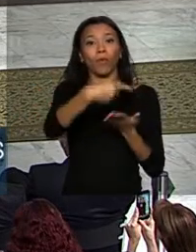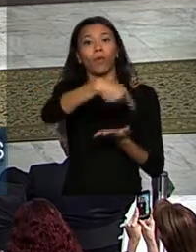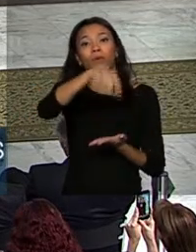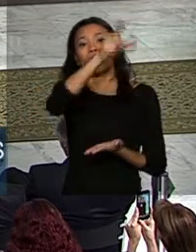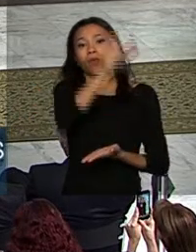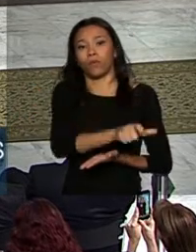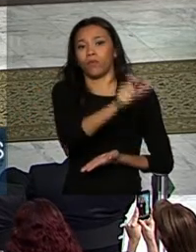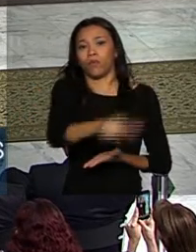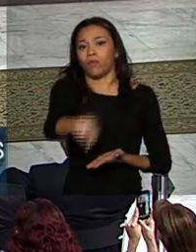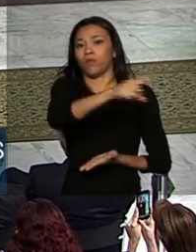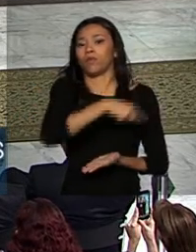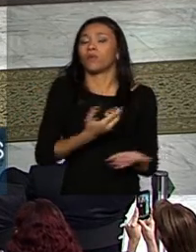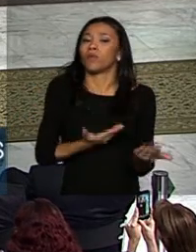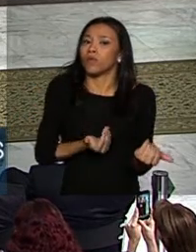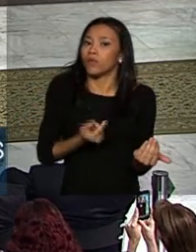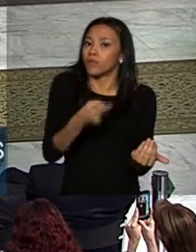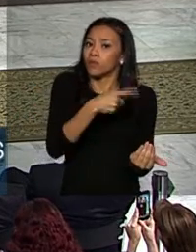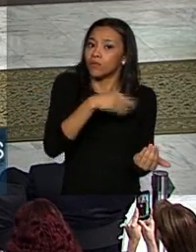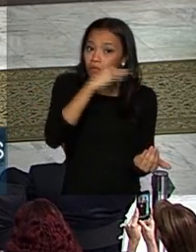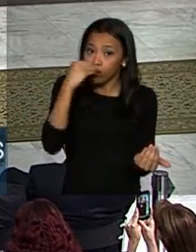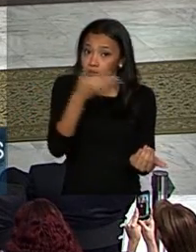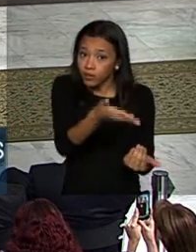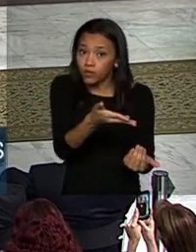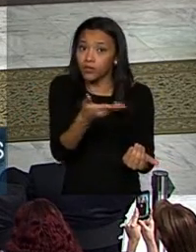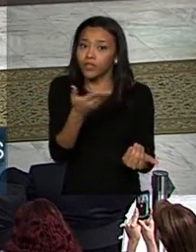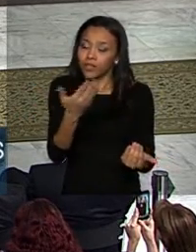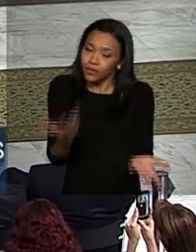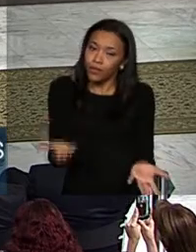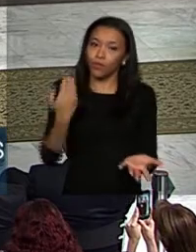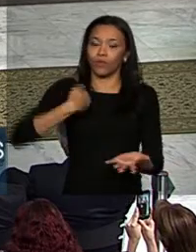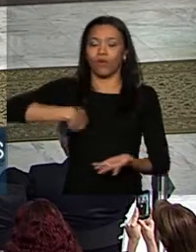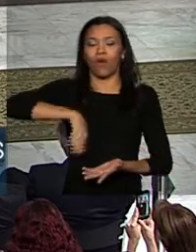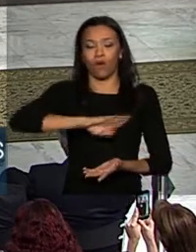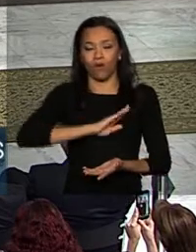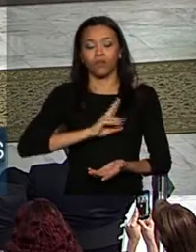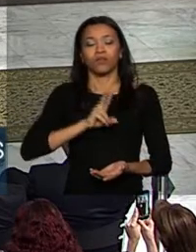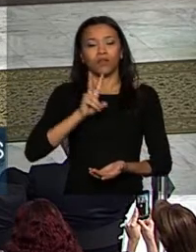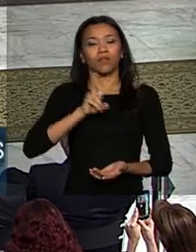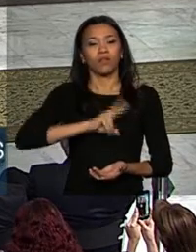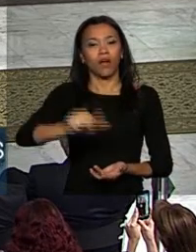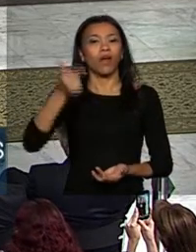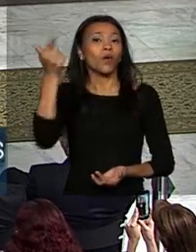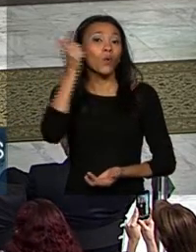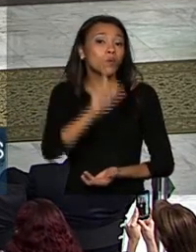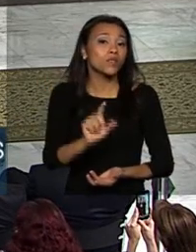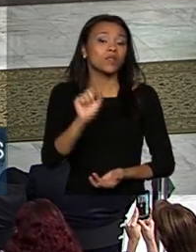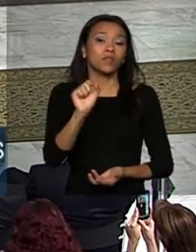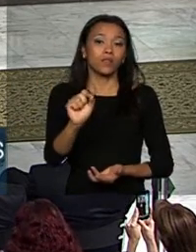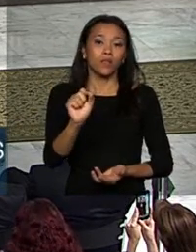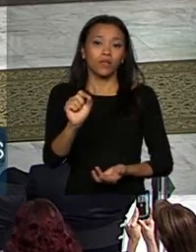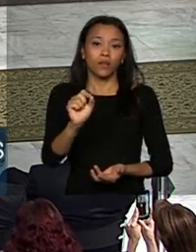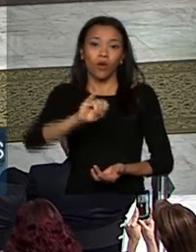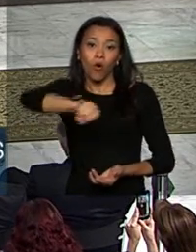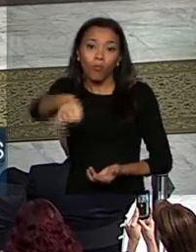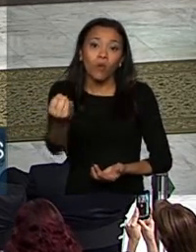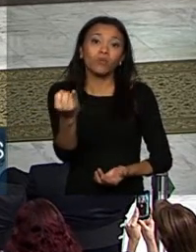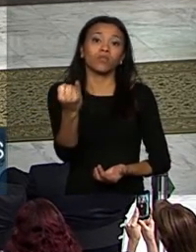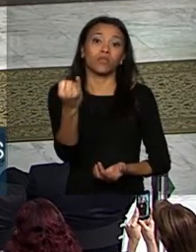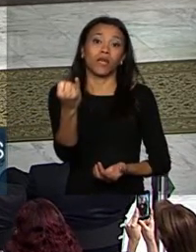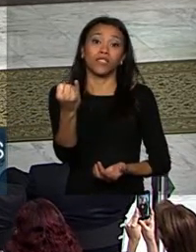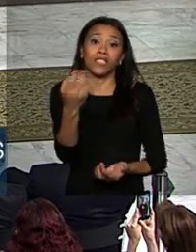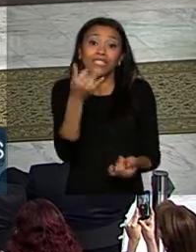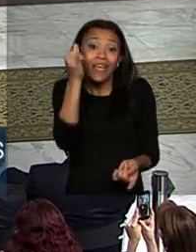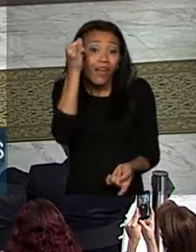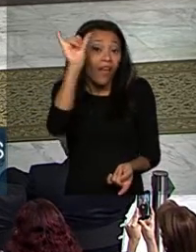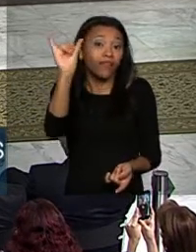acolhido na micro e pequena empresa, nós teremos, de fato, a oportunidade de